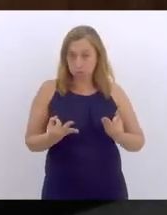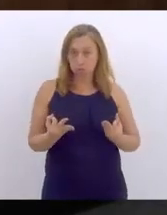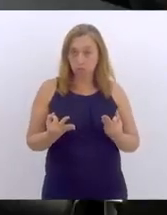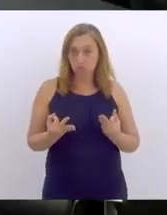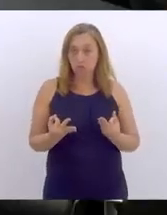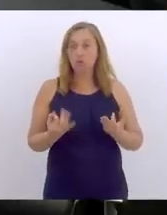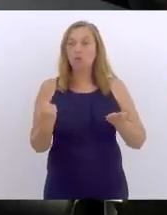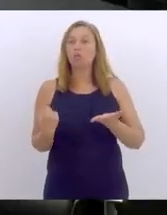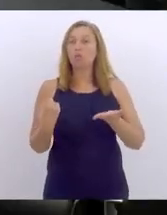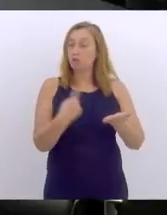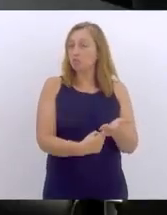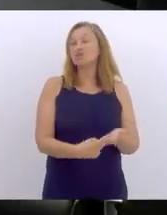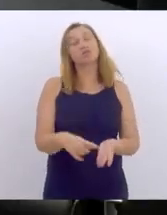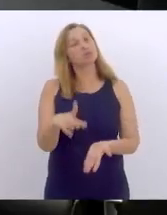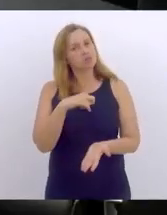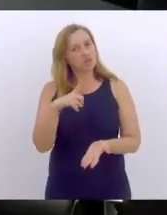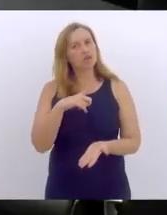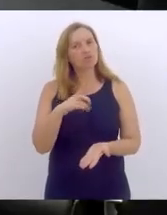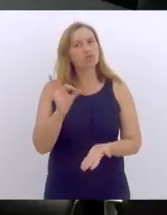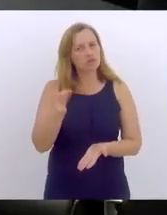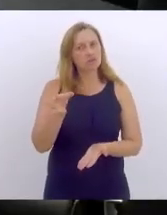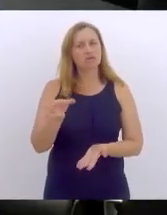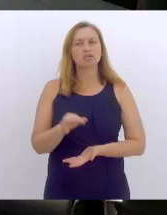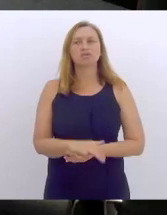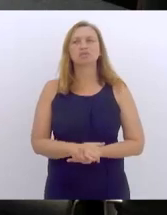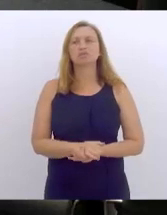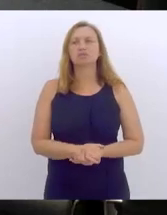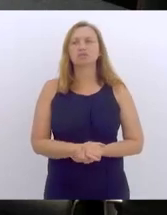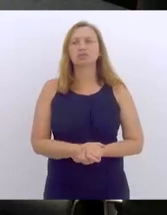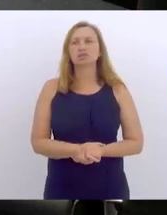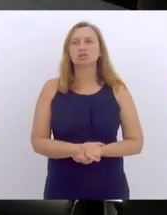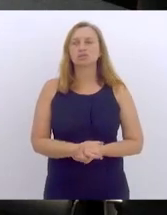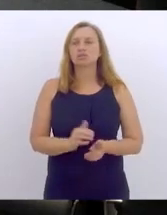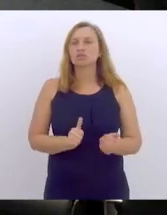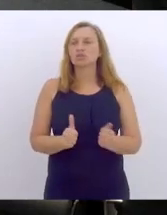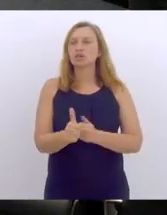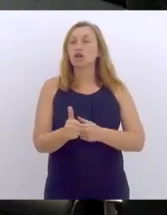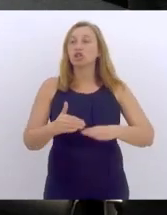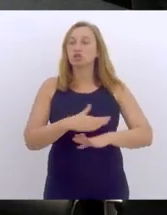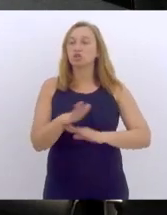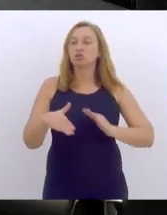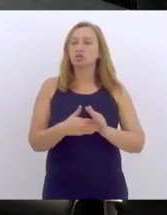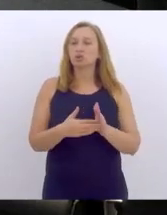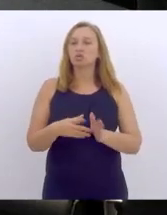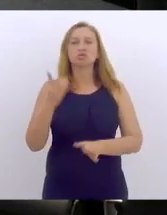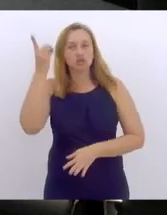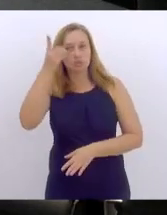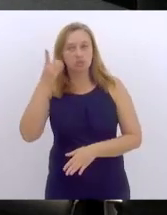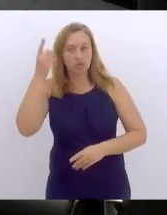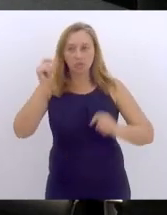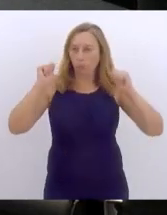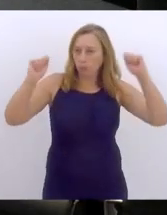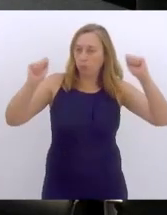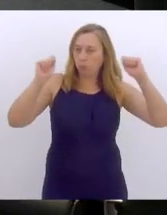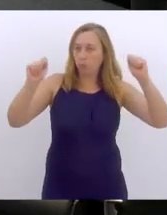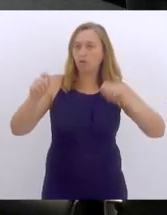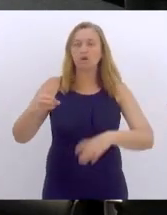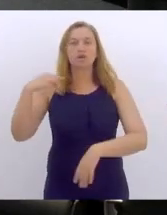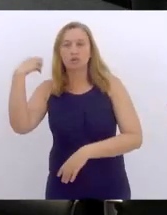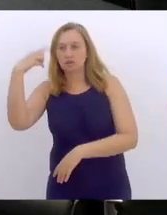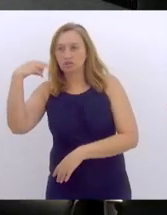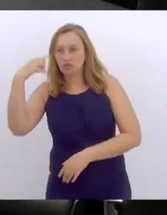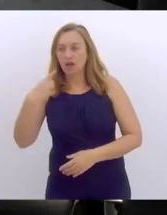assumir compromissos. Ficou claro isso. Frente aos deputados, às torcidas, ao